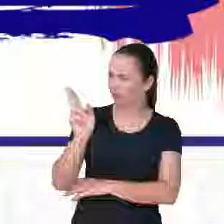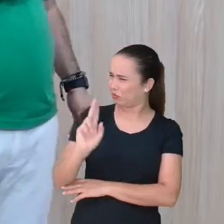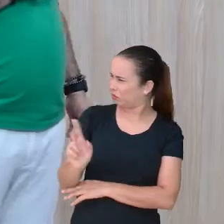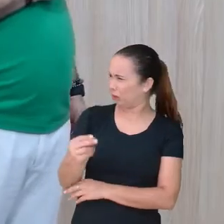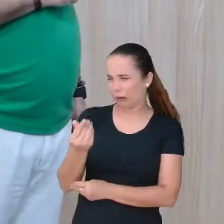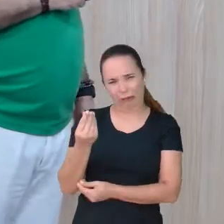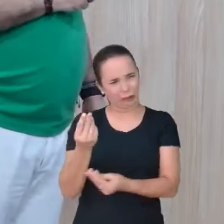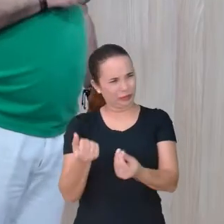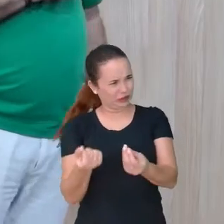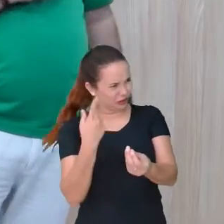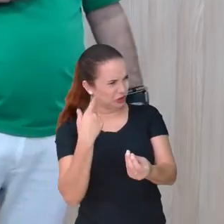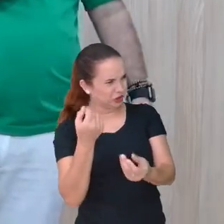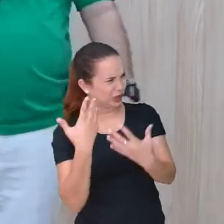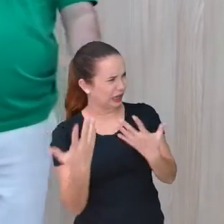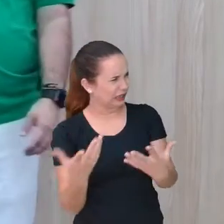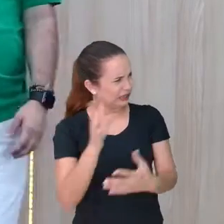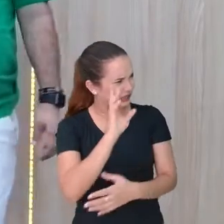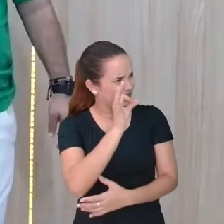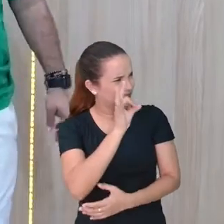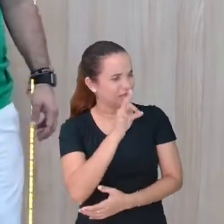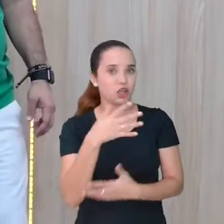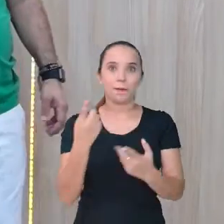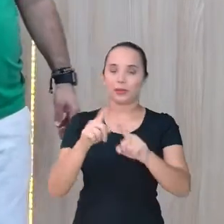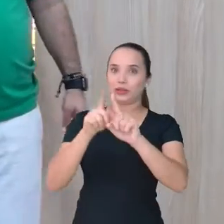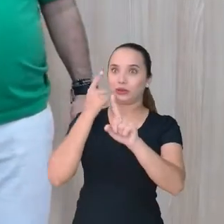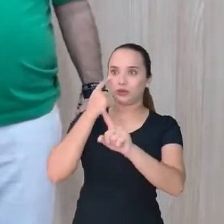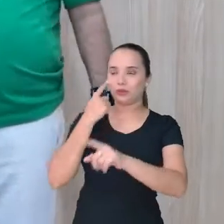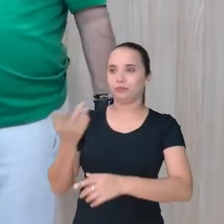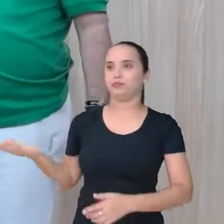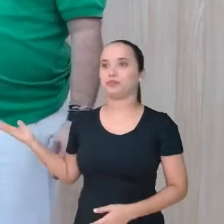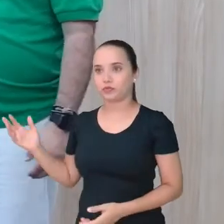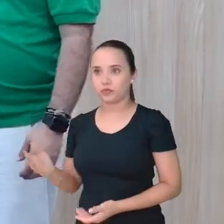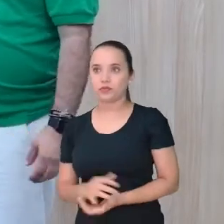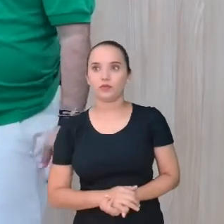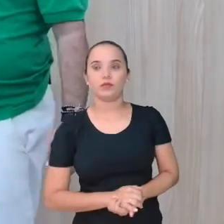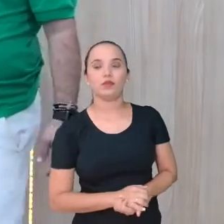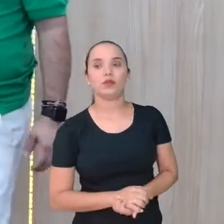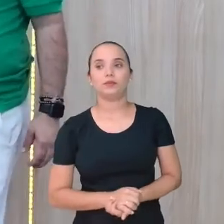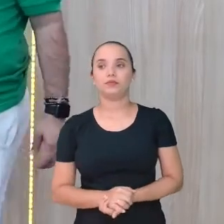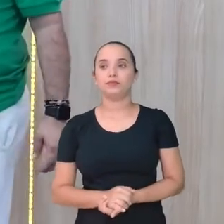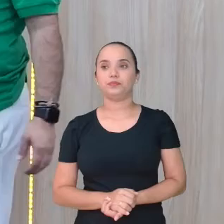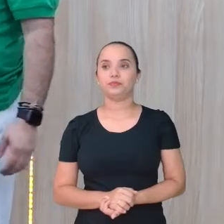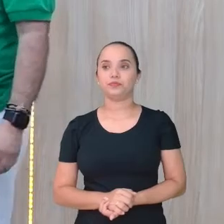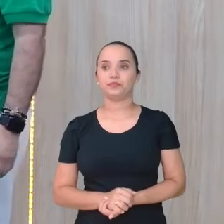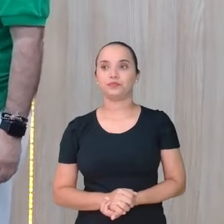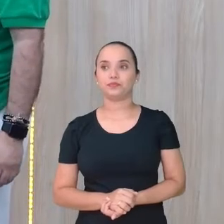nomes assim diferentes, né, professora? Mas veja, os merovingios, né,